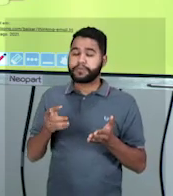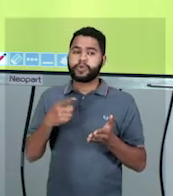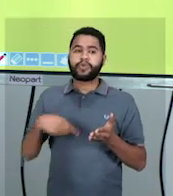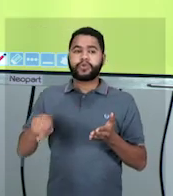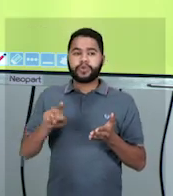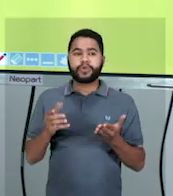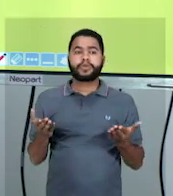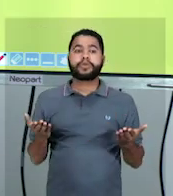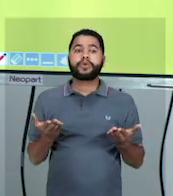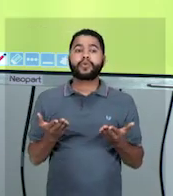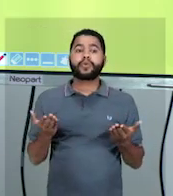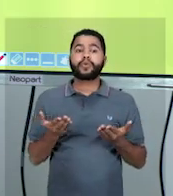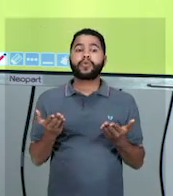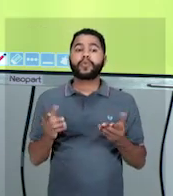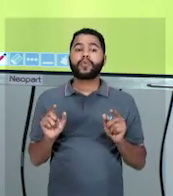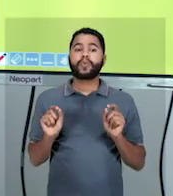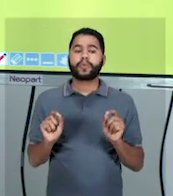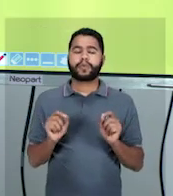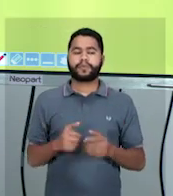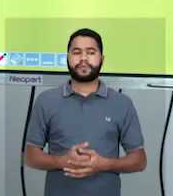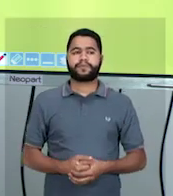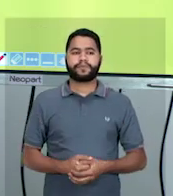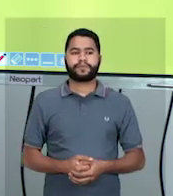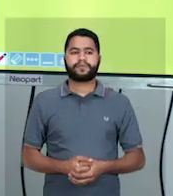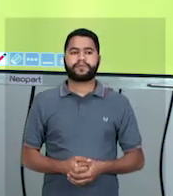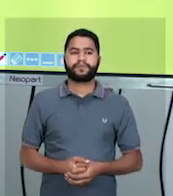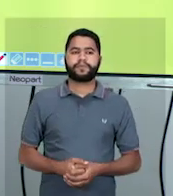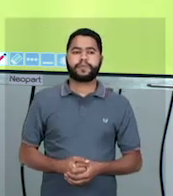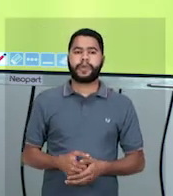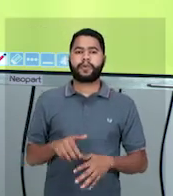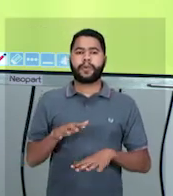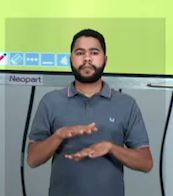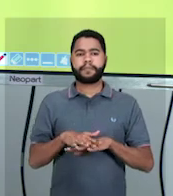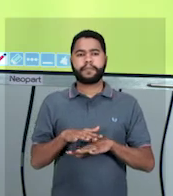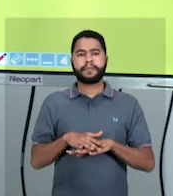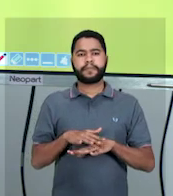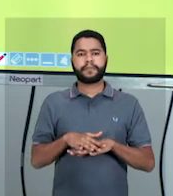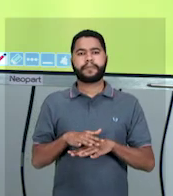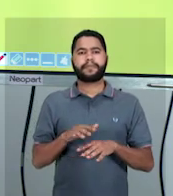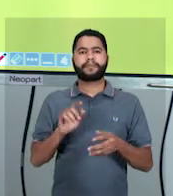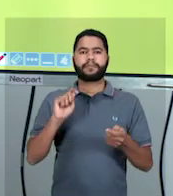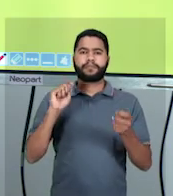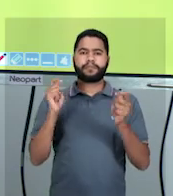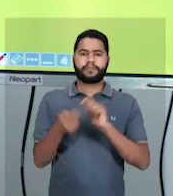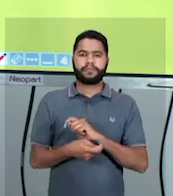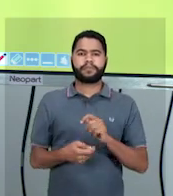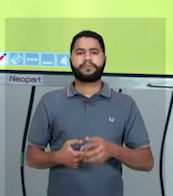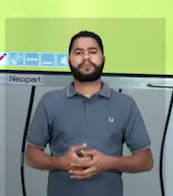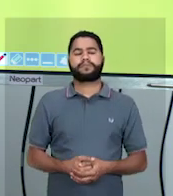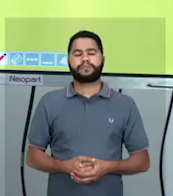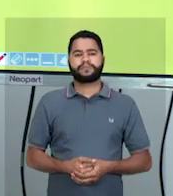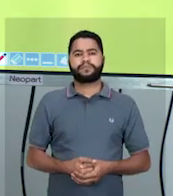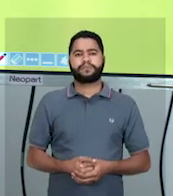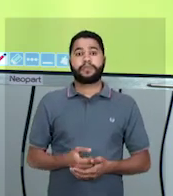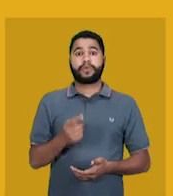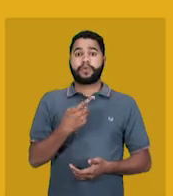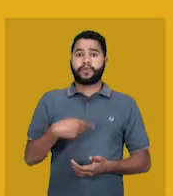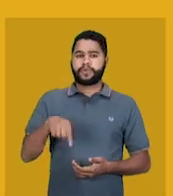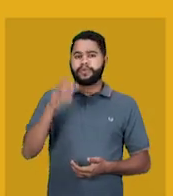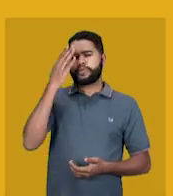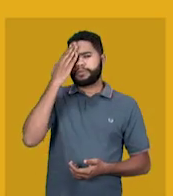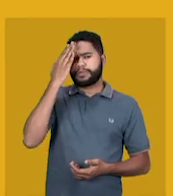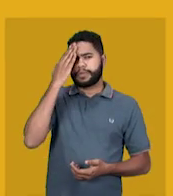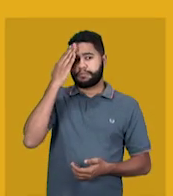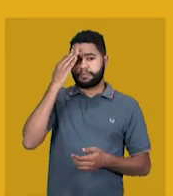trabalhar aqui então com a com a nossa matemática aqui fazer essa conversão e não sabemos